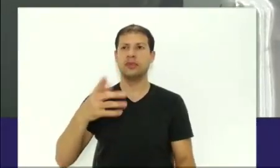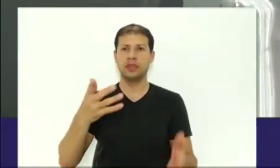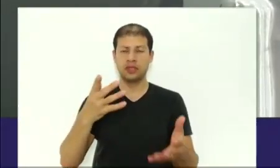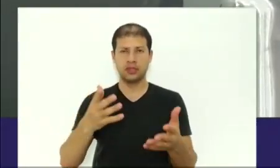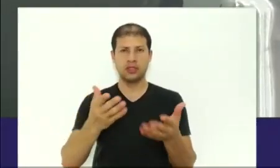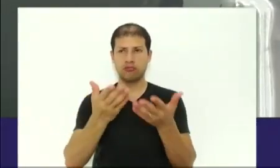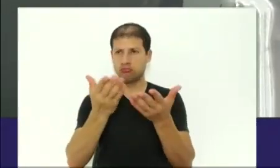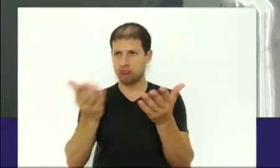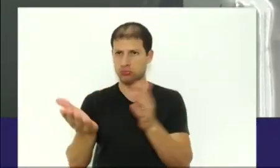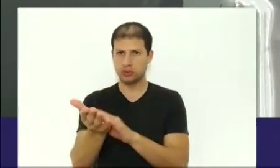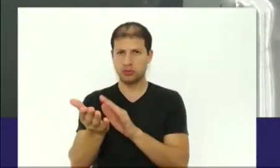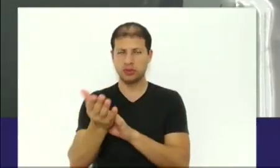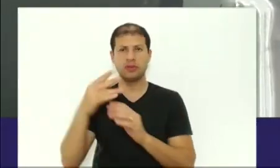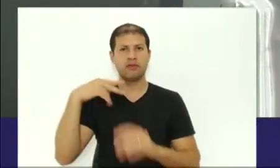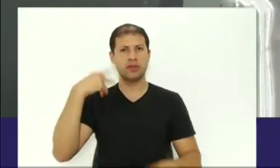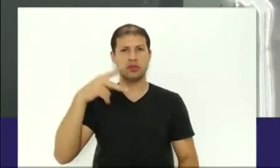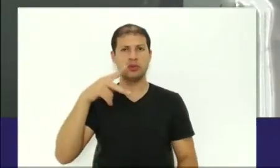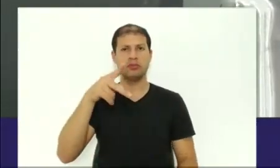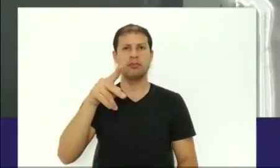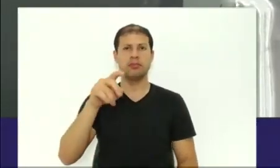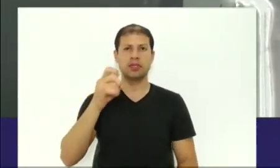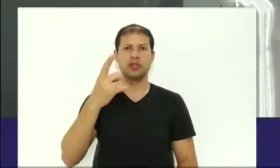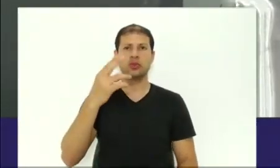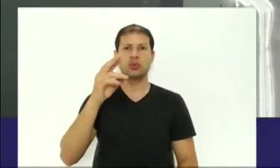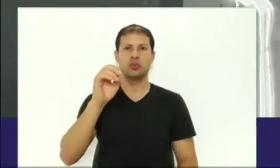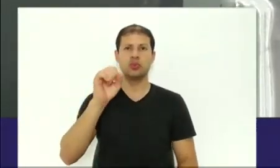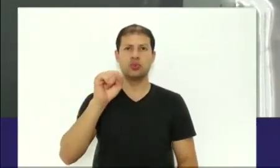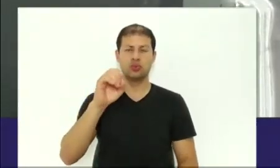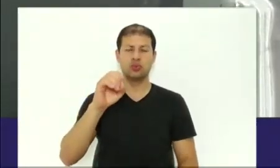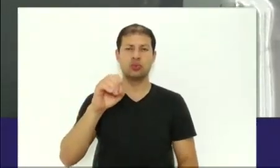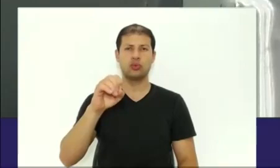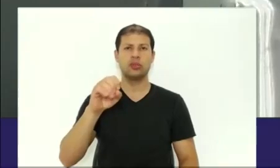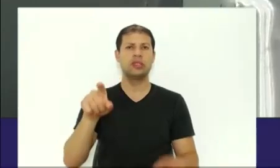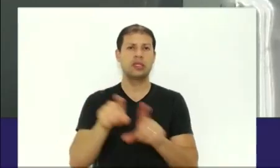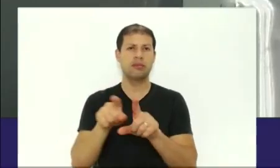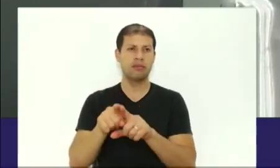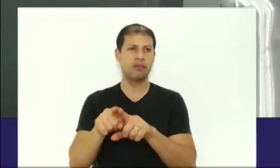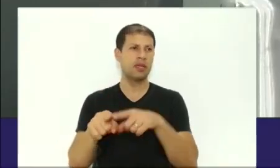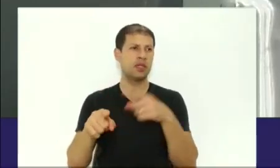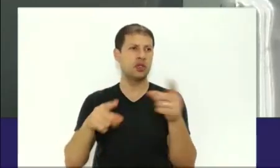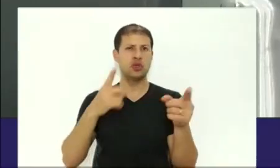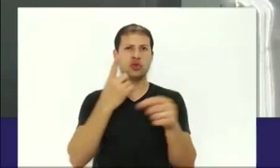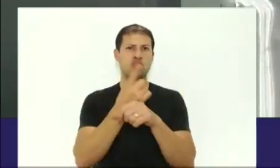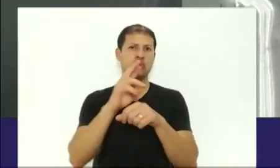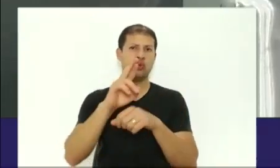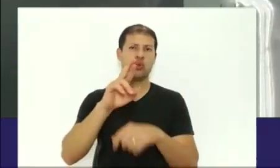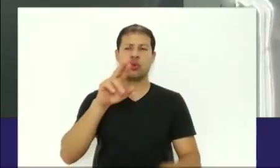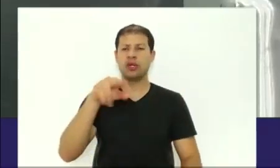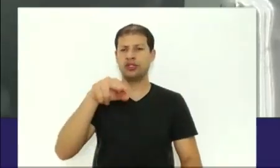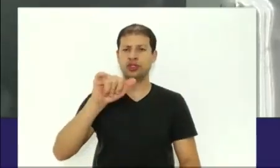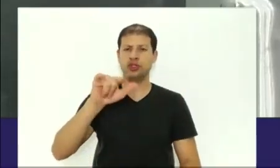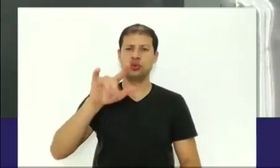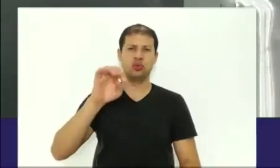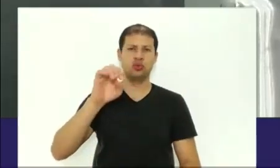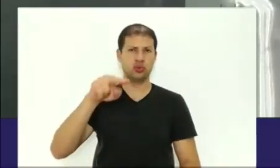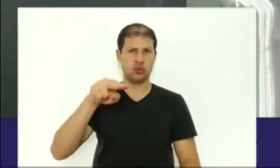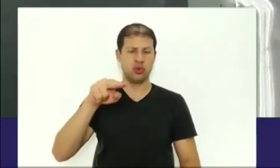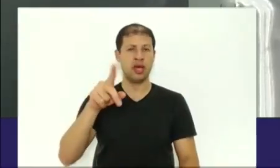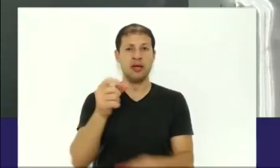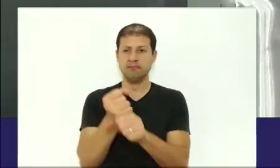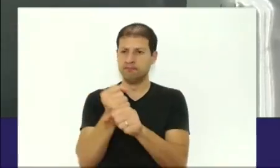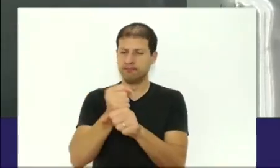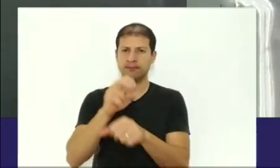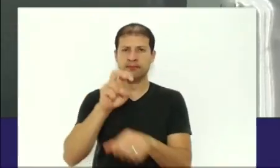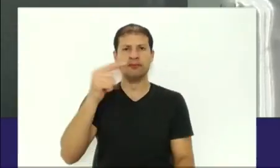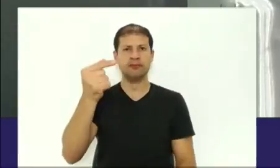vereador Pedroso e cumprimentar o doutor Newton Colense, né, pelos anos, 57 anos